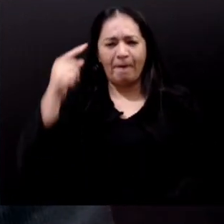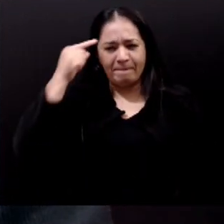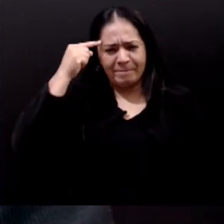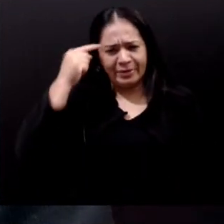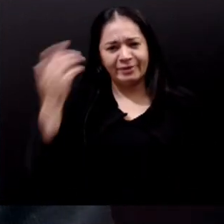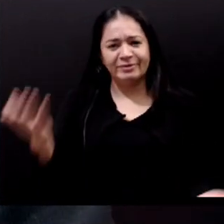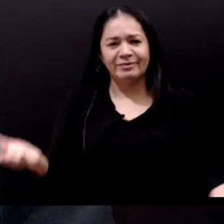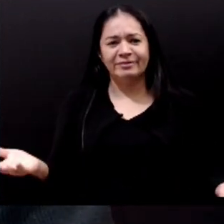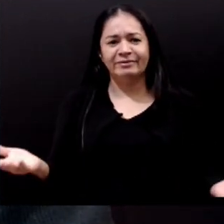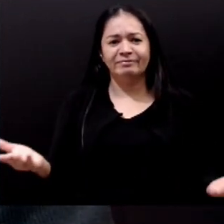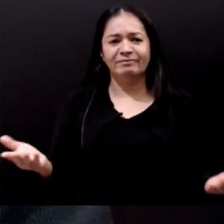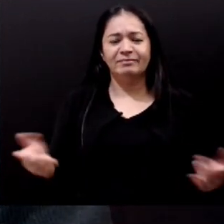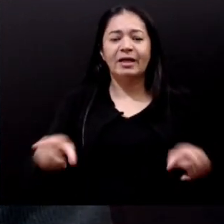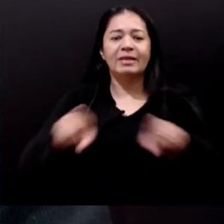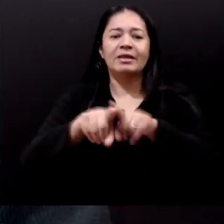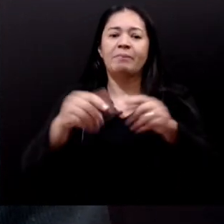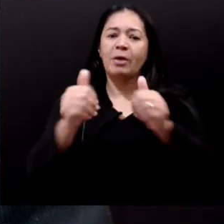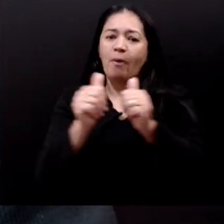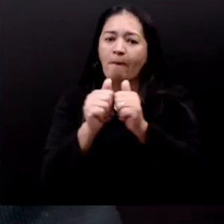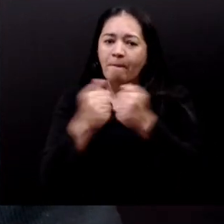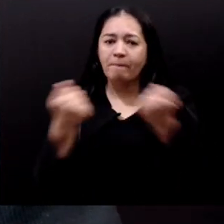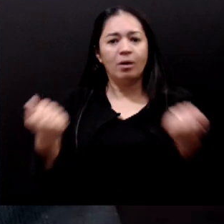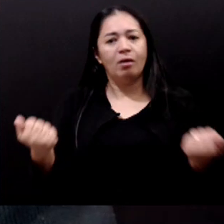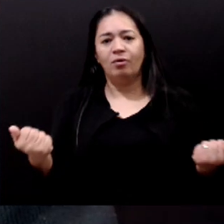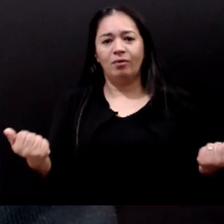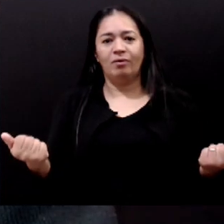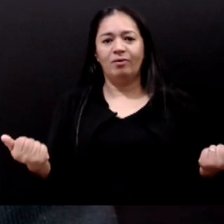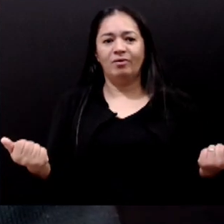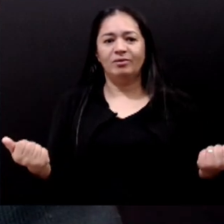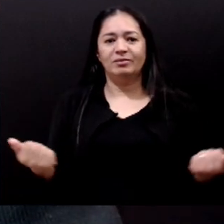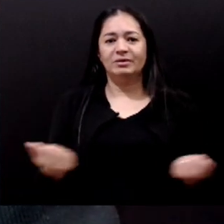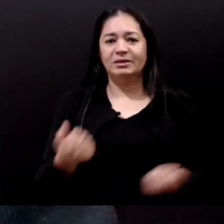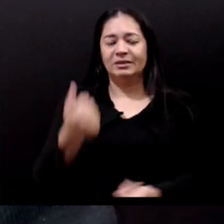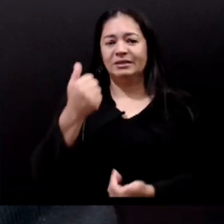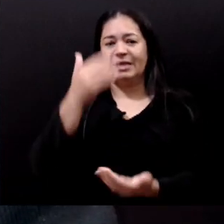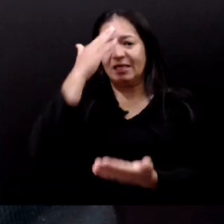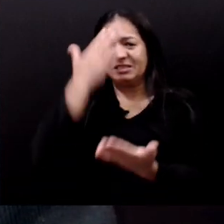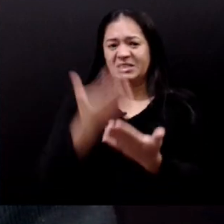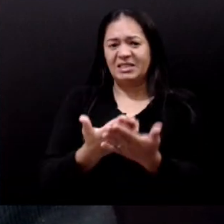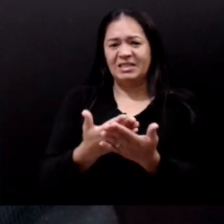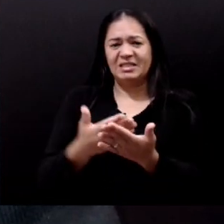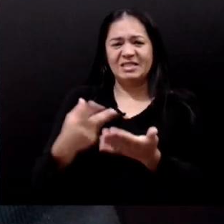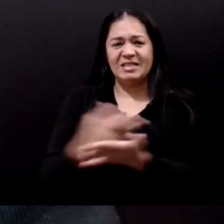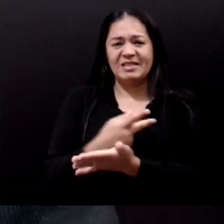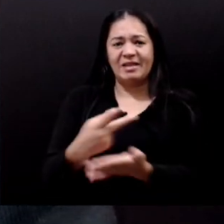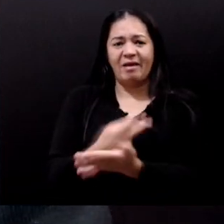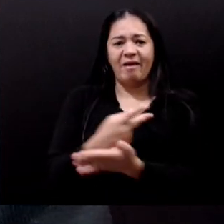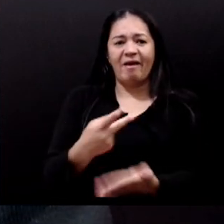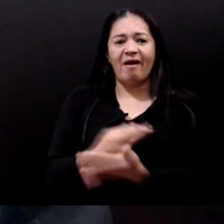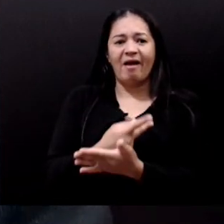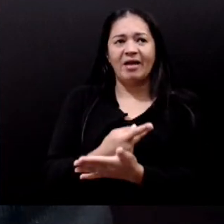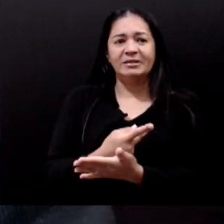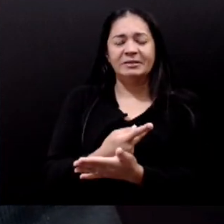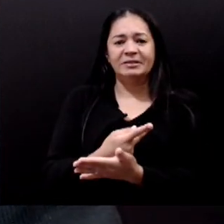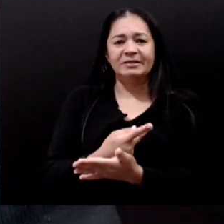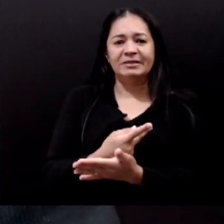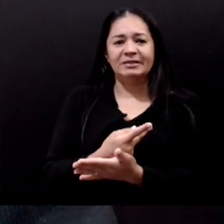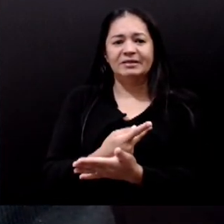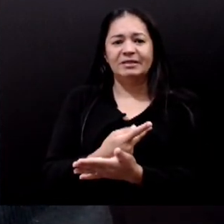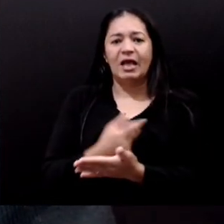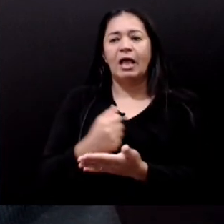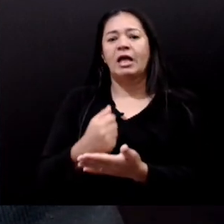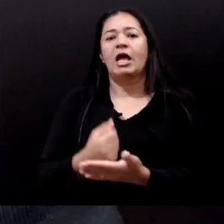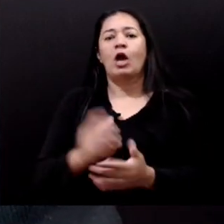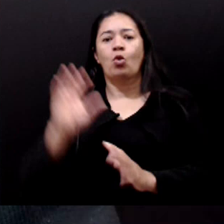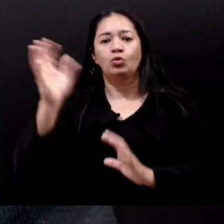pão, como a Jéssica trouxe também aqui, né. As crenças disfuncionais, geralmente ela vai levar a esses outros problemas, né, a